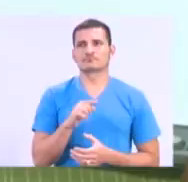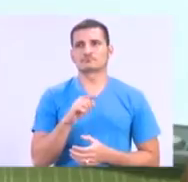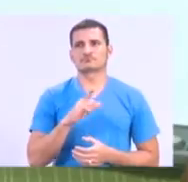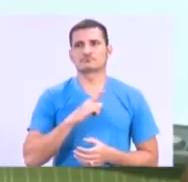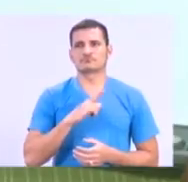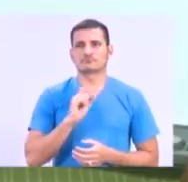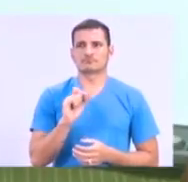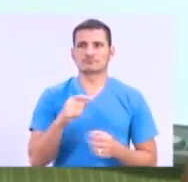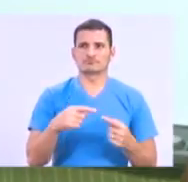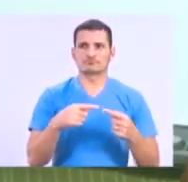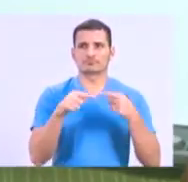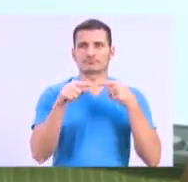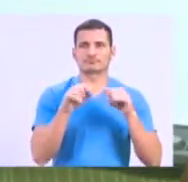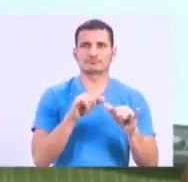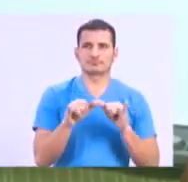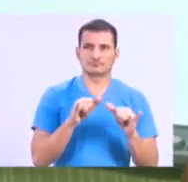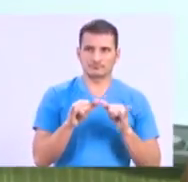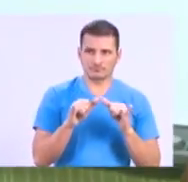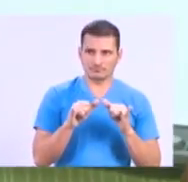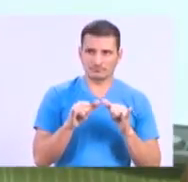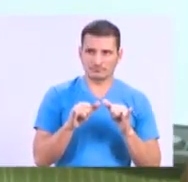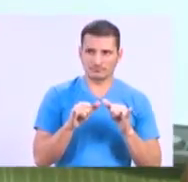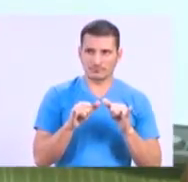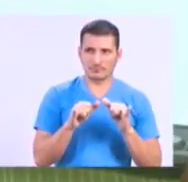de informação. Dessa forma, se eu